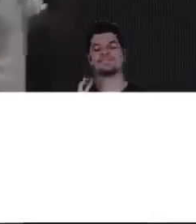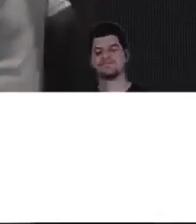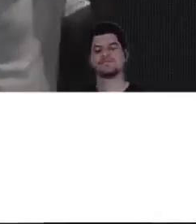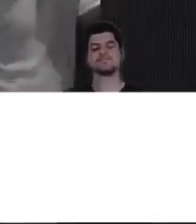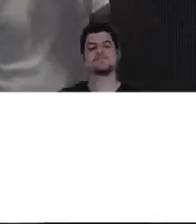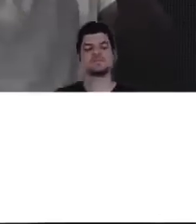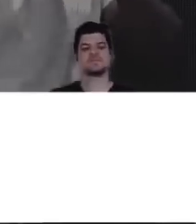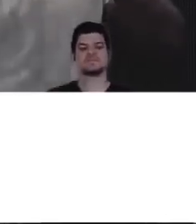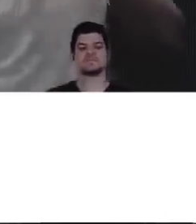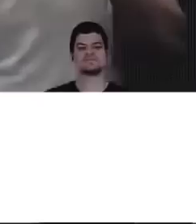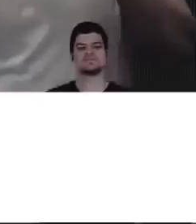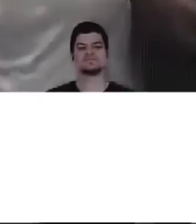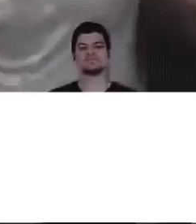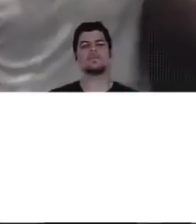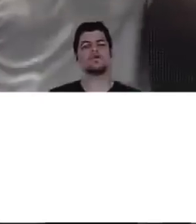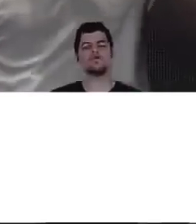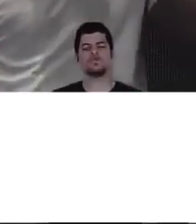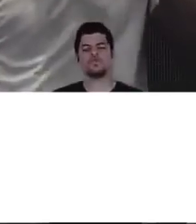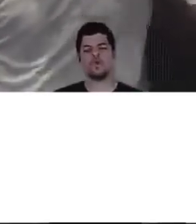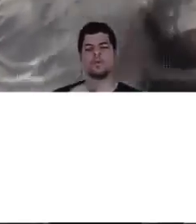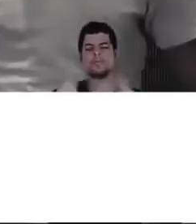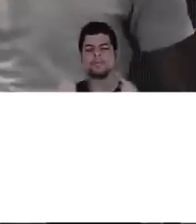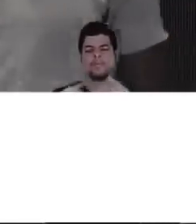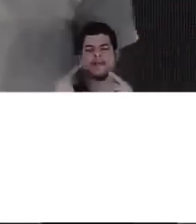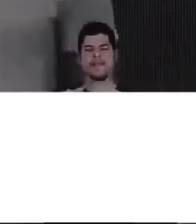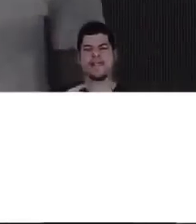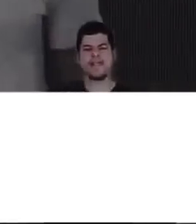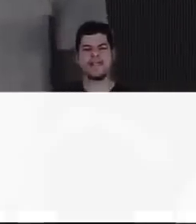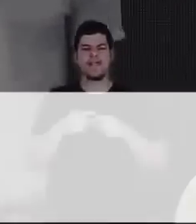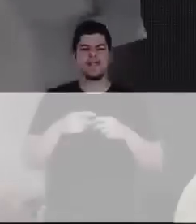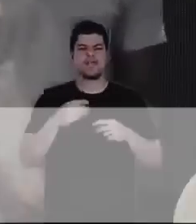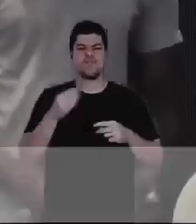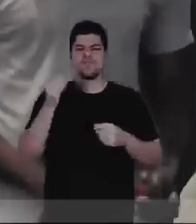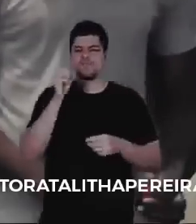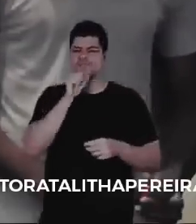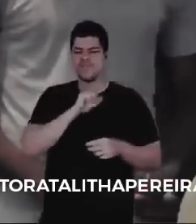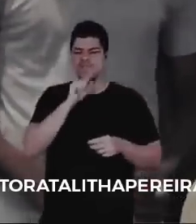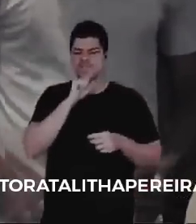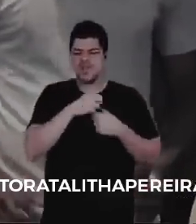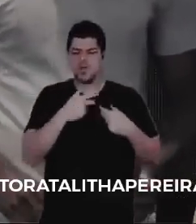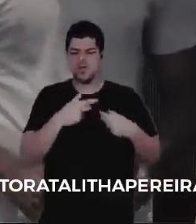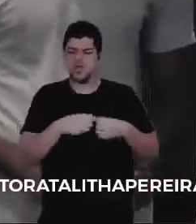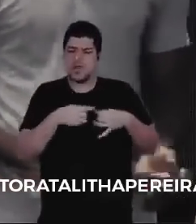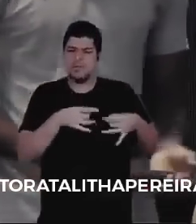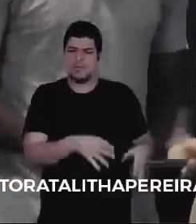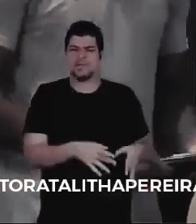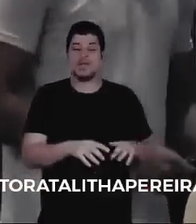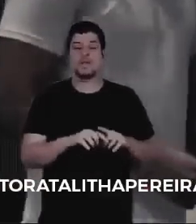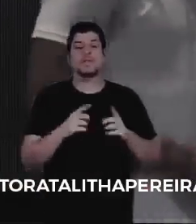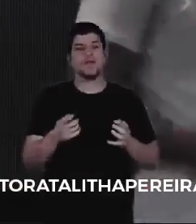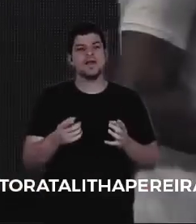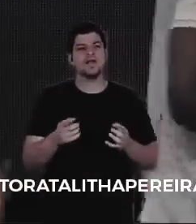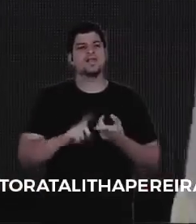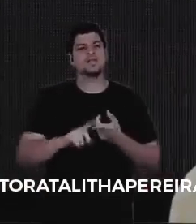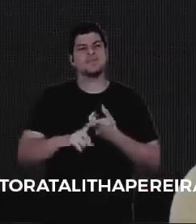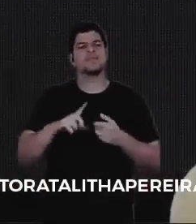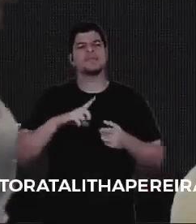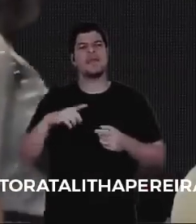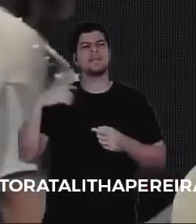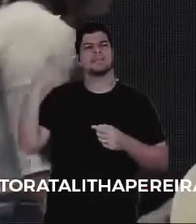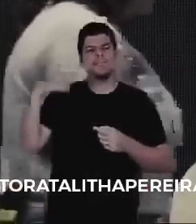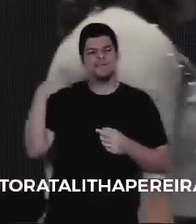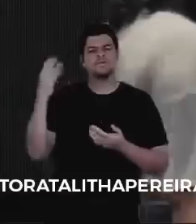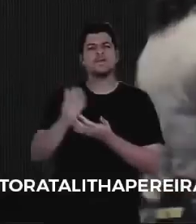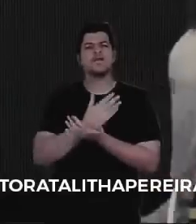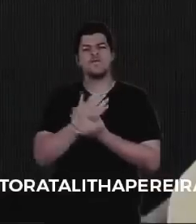pregar hoje, abandonando velhos hábitos, mas tem músicas antigas, gente, que, meu Deus, é só dar uma roupagem nova. Fica mais